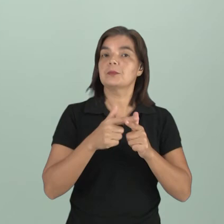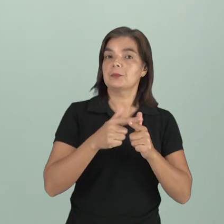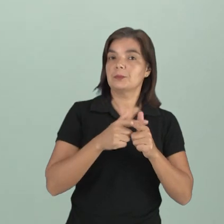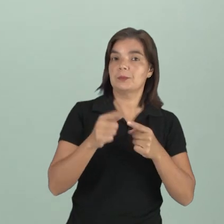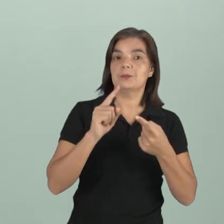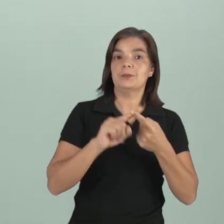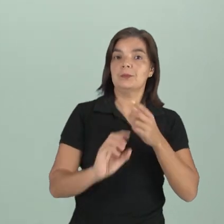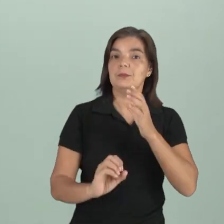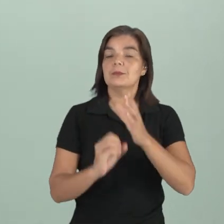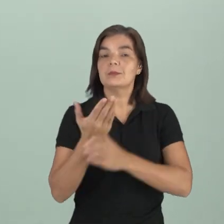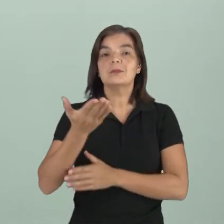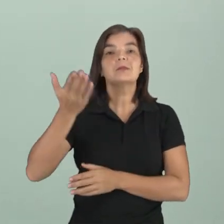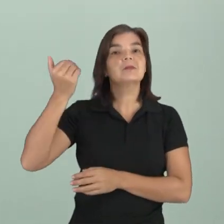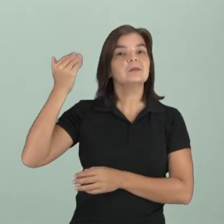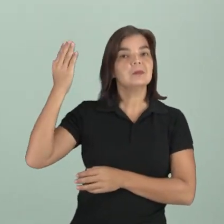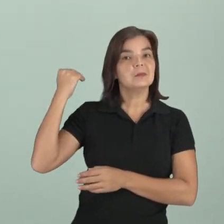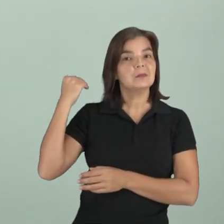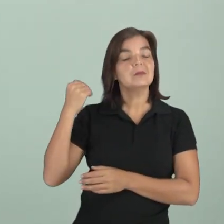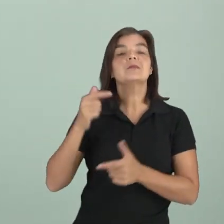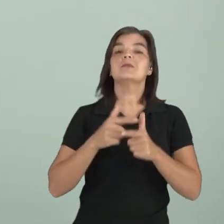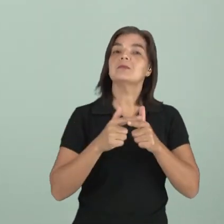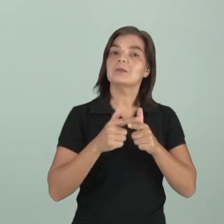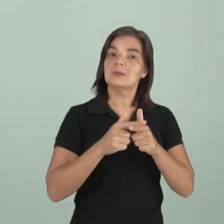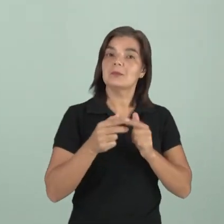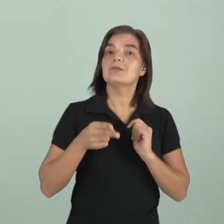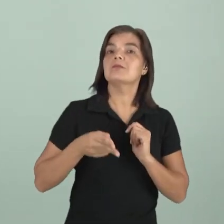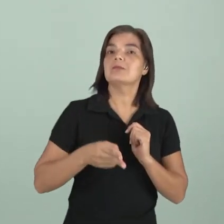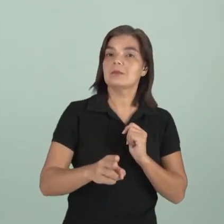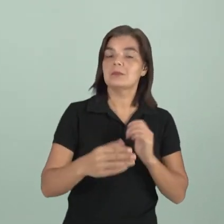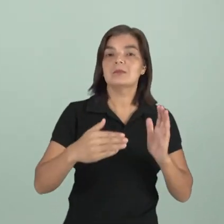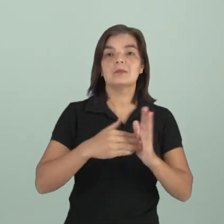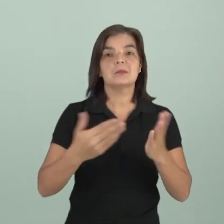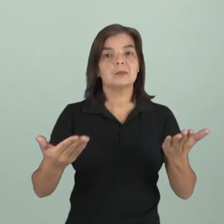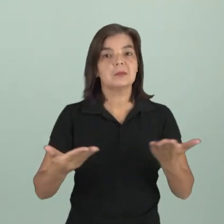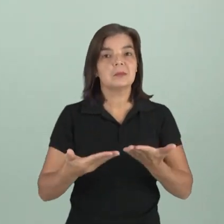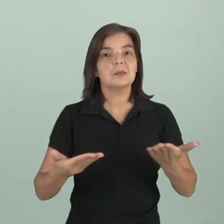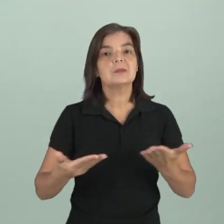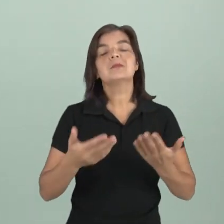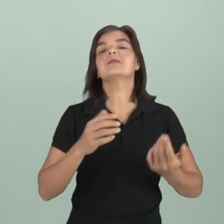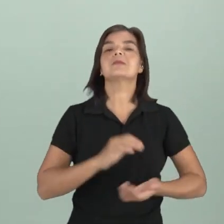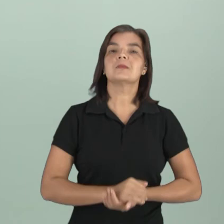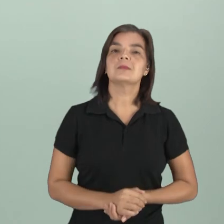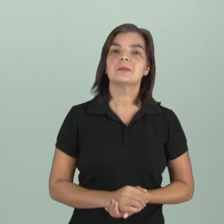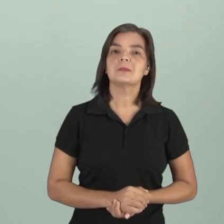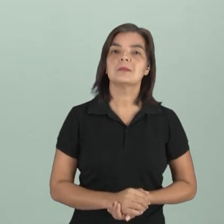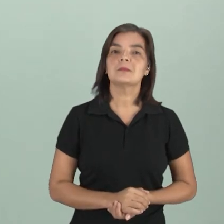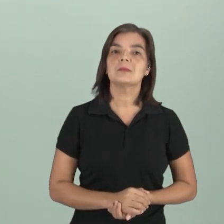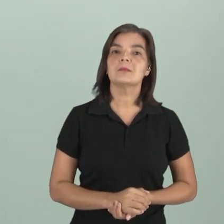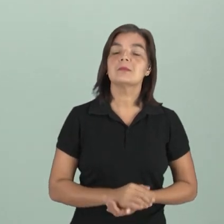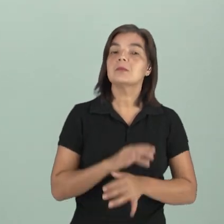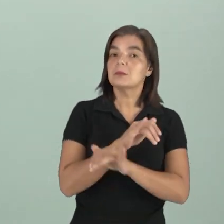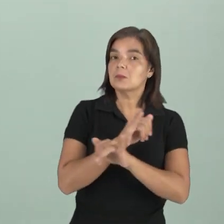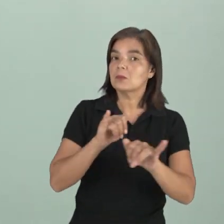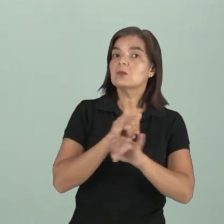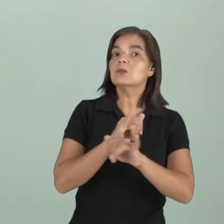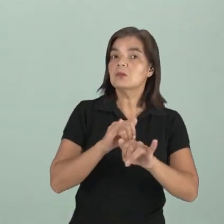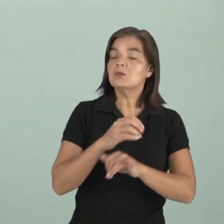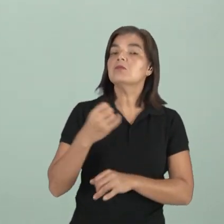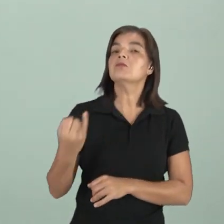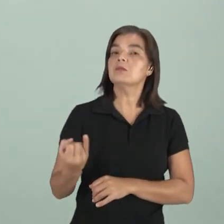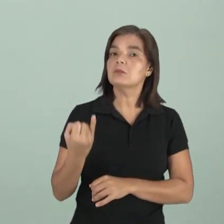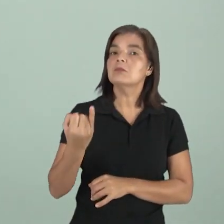Problemas esses que surgiram no passado e problemas esses que perduram até os nossos dias atuais. E uma informação